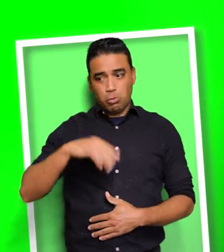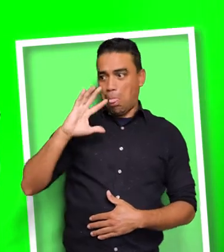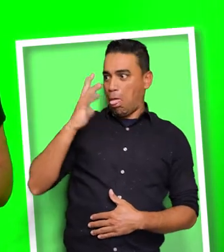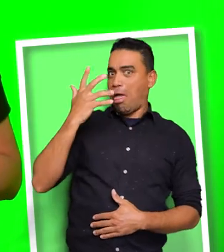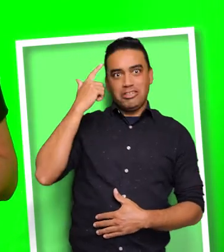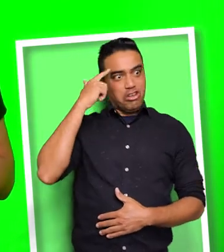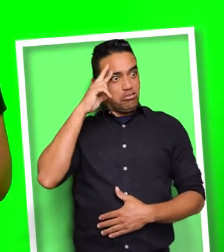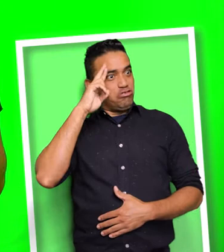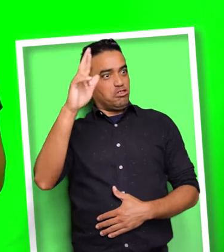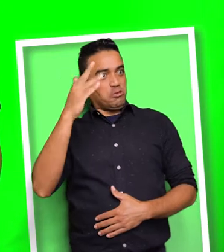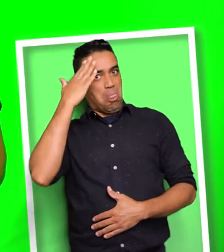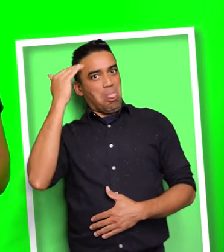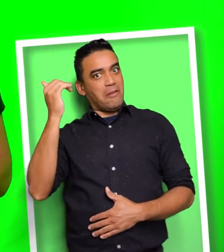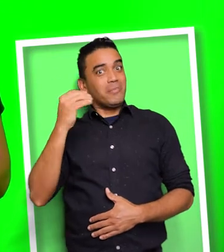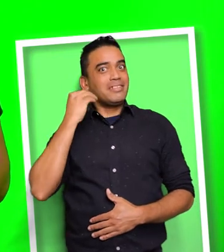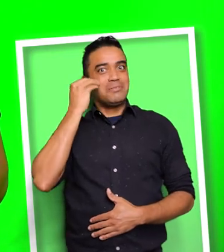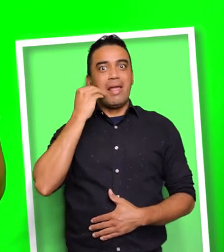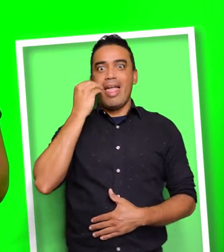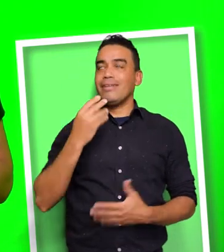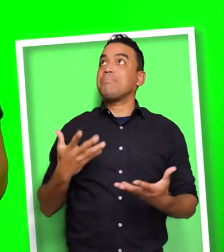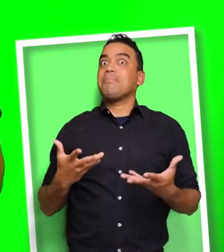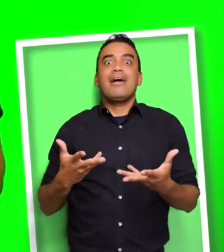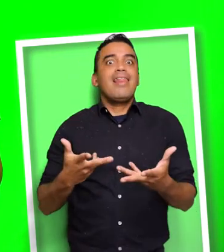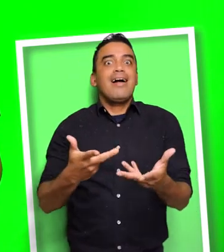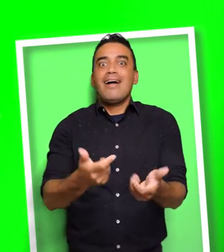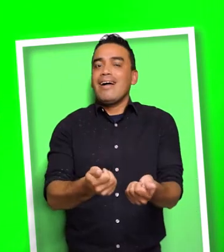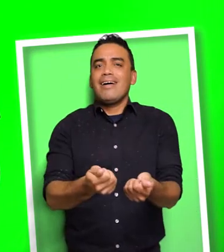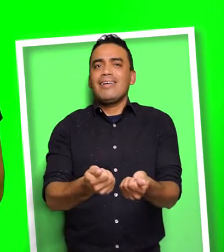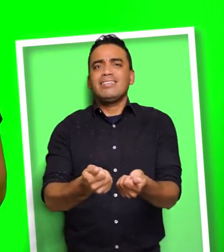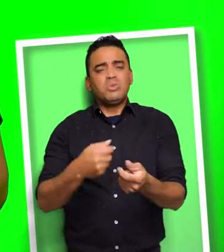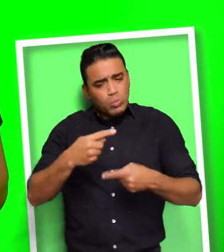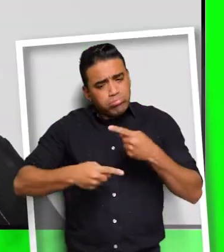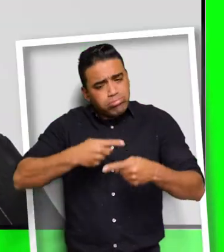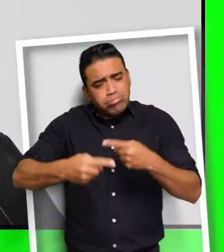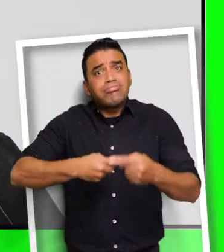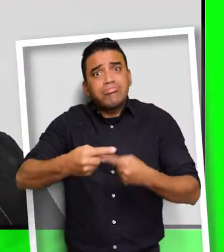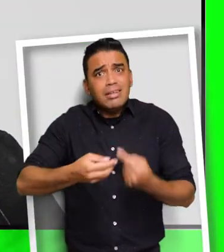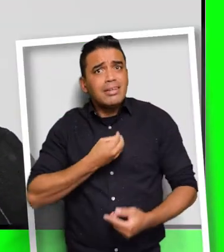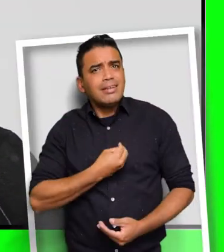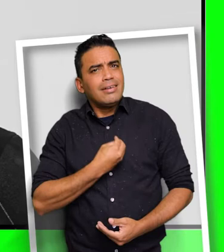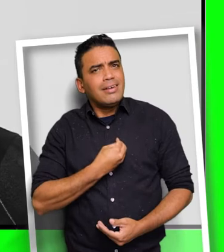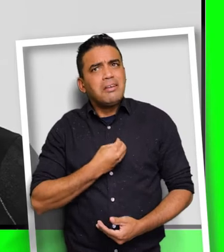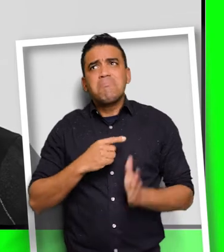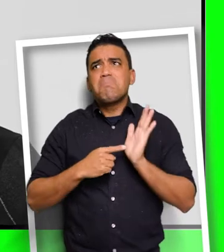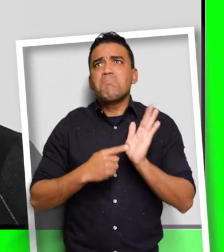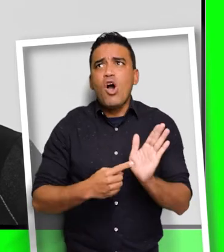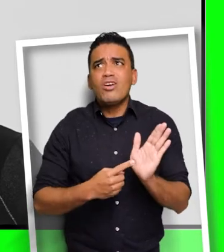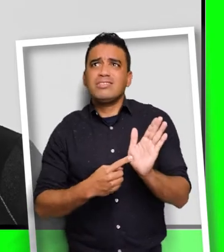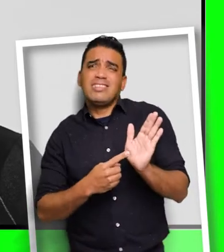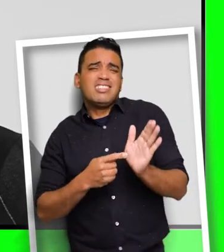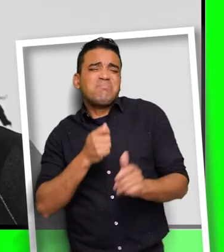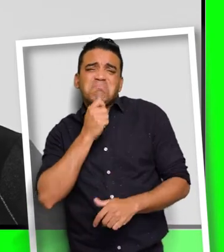diretora, né? Mas foi uma experiência maravilhosa. Toda essa trajetória foi me mostrando que aquilo era um